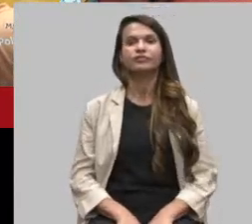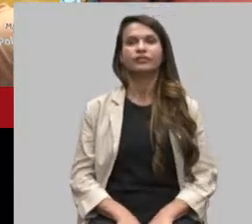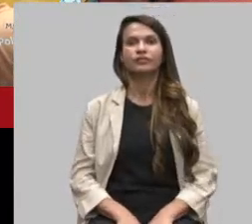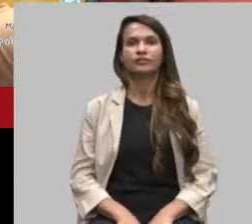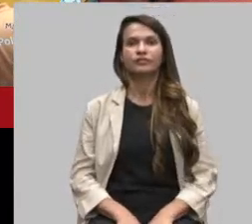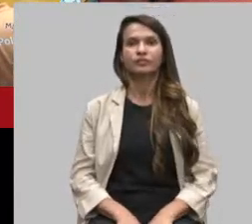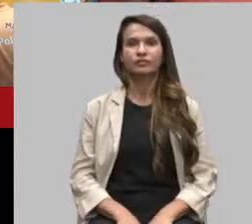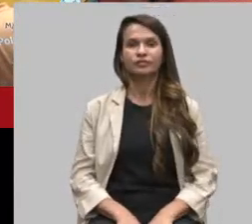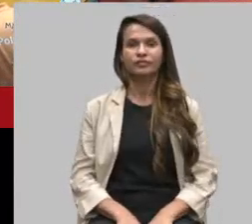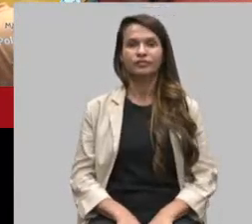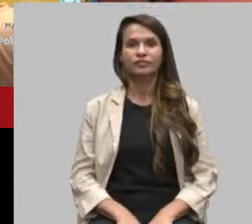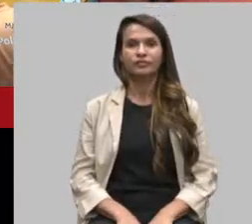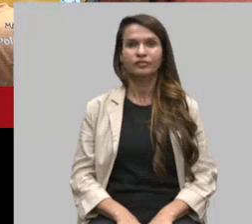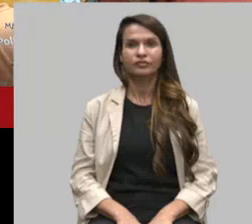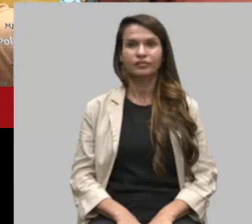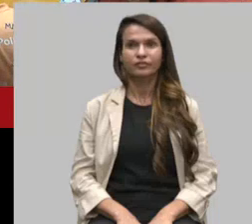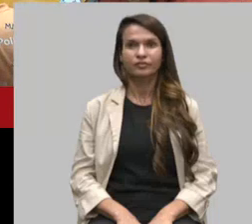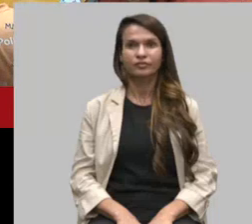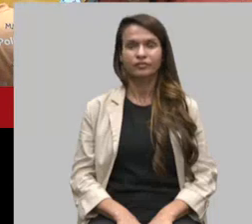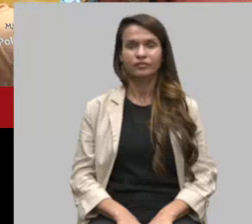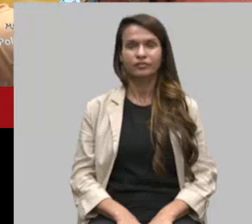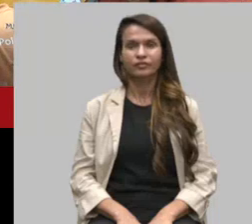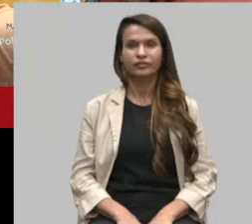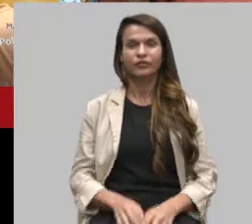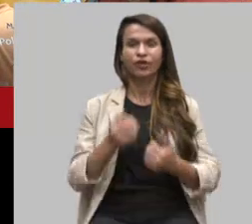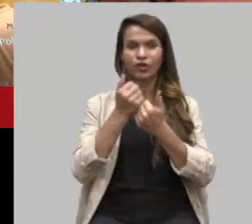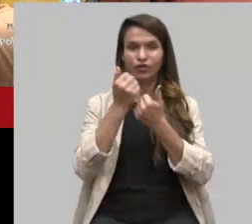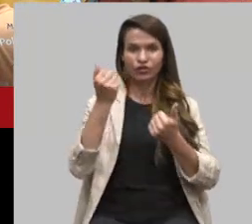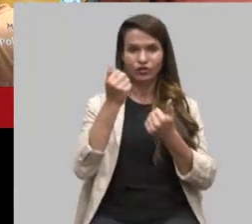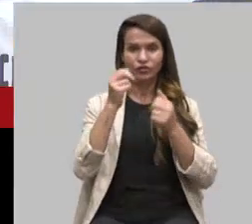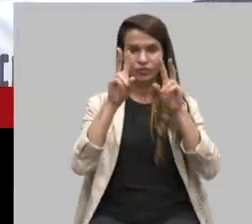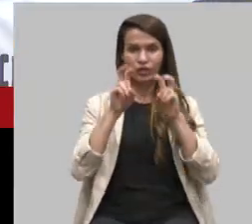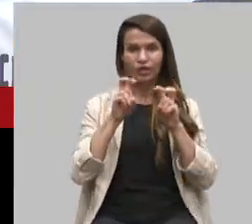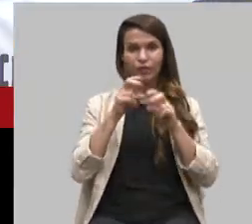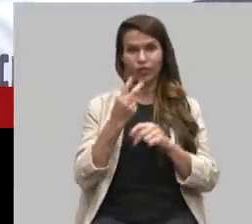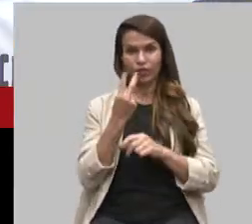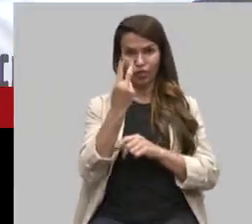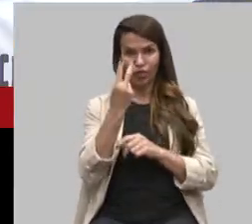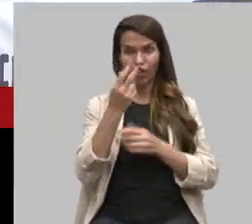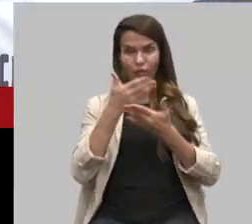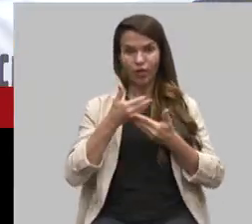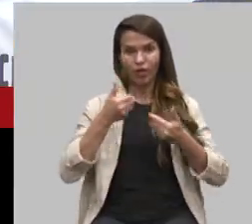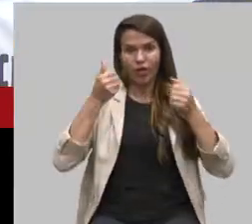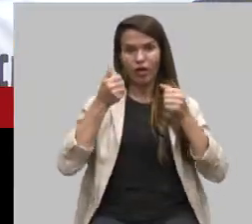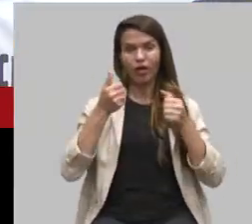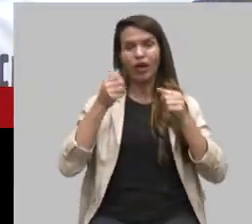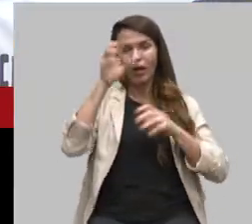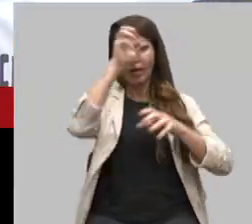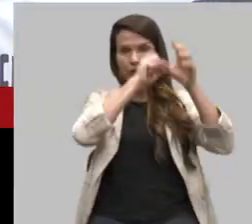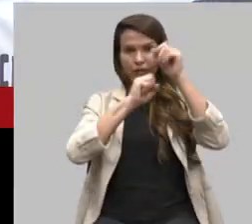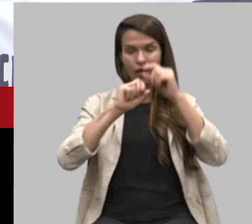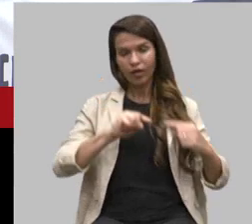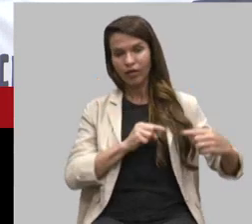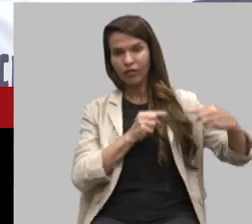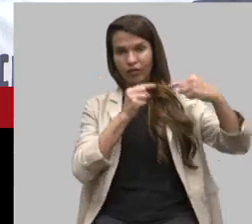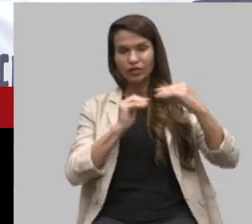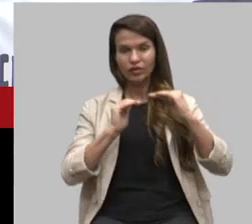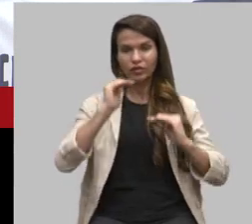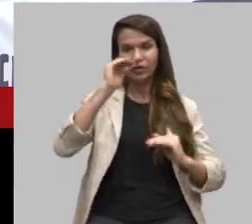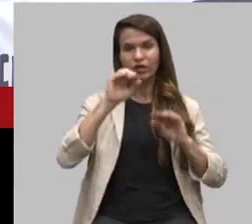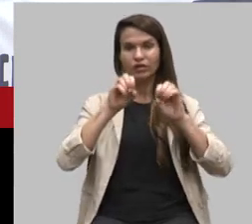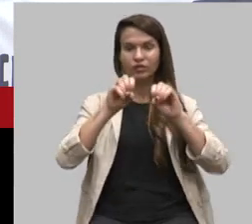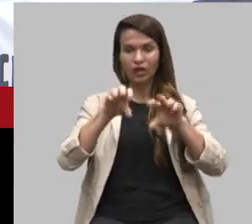Ok subtema do melhoria da aprendizagem e enfrentamento das desigualdades